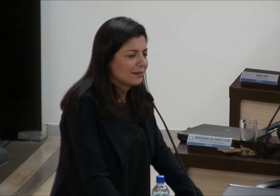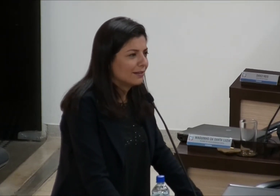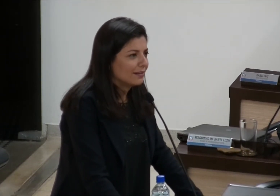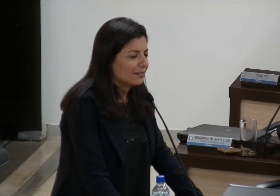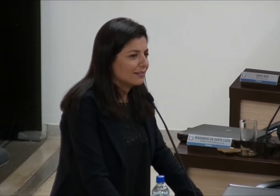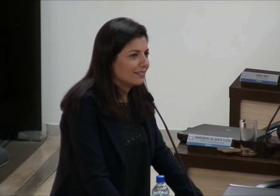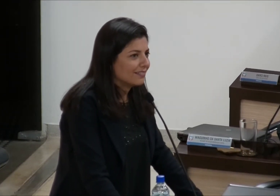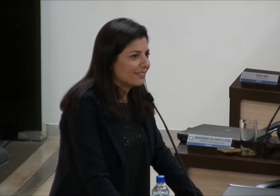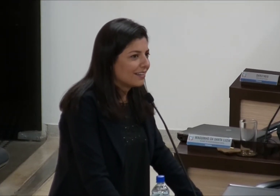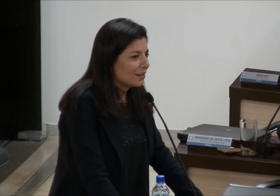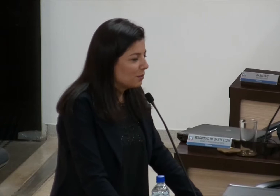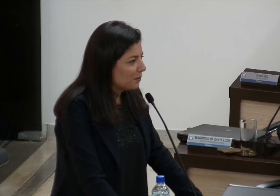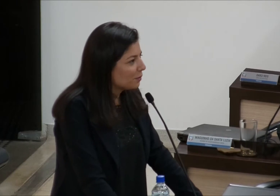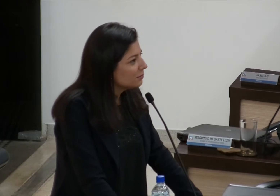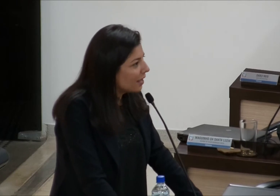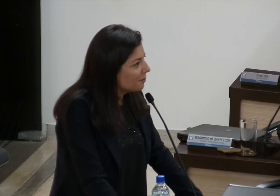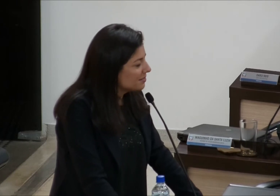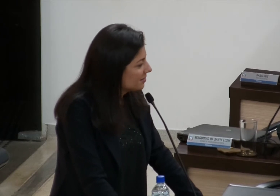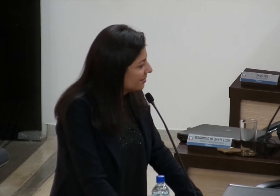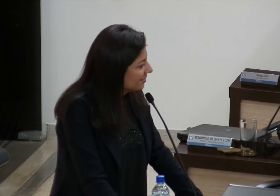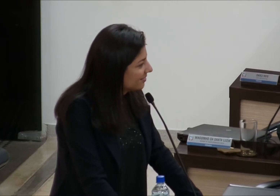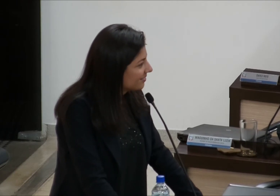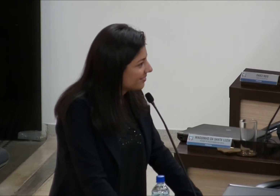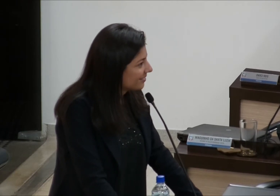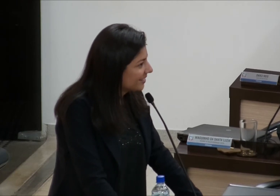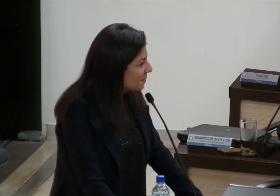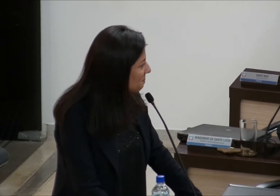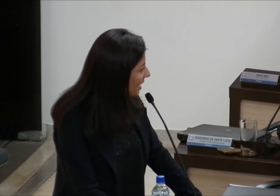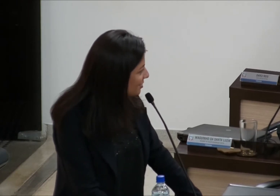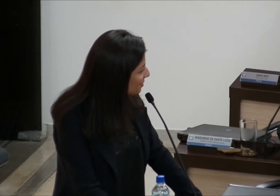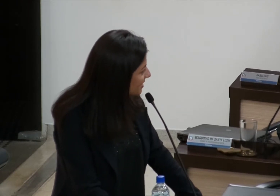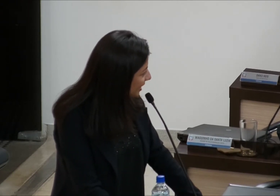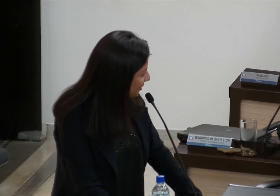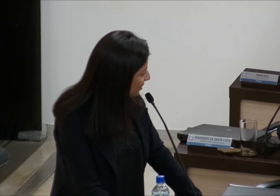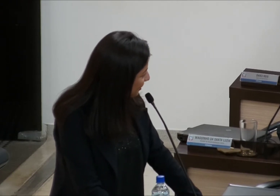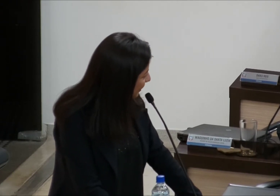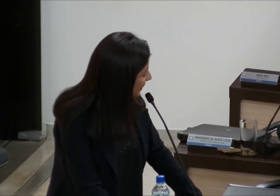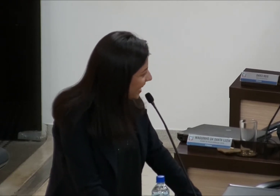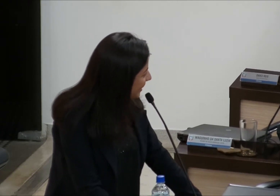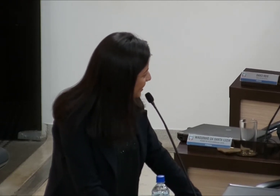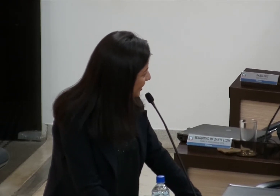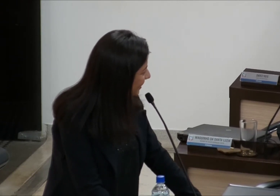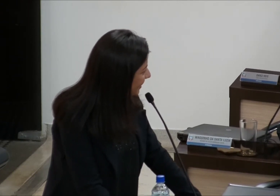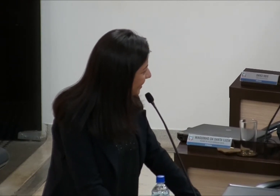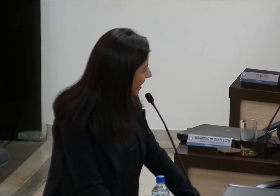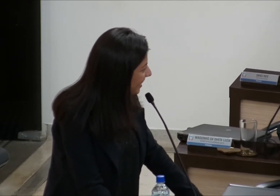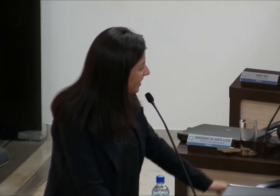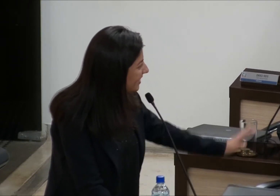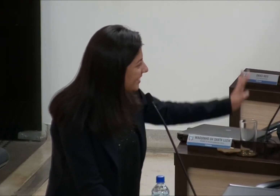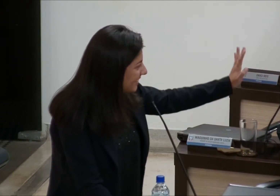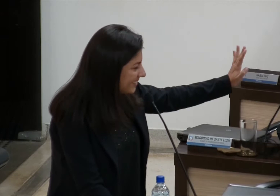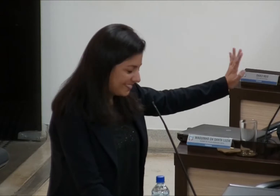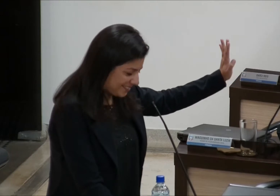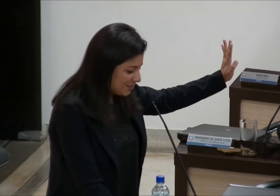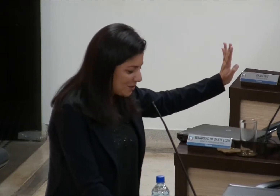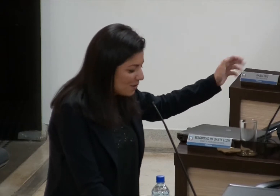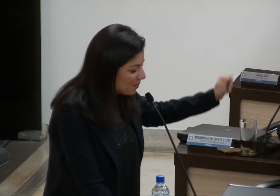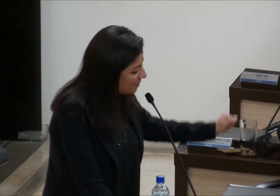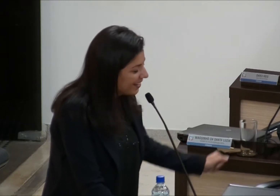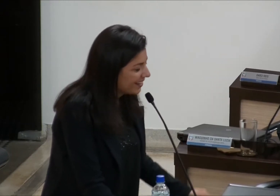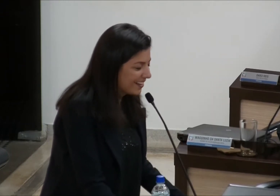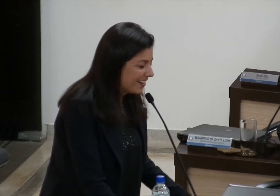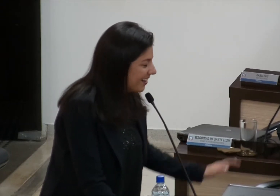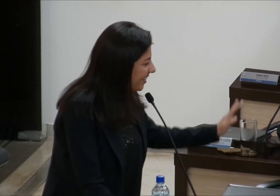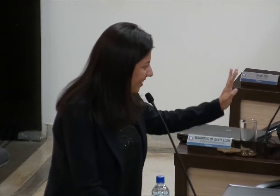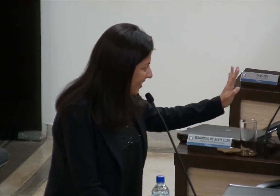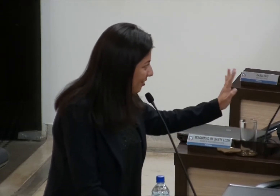morais, eu me perguntei, mas em que parte do estatuto que está isso? Né?